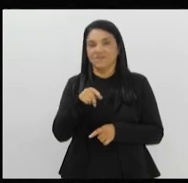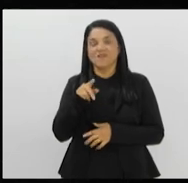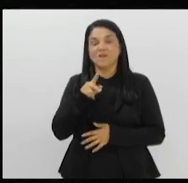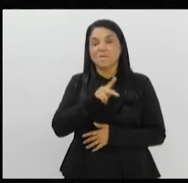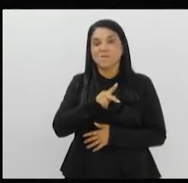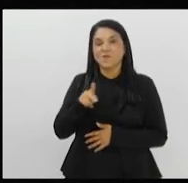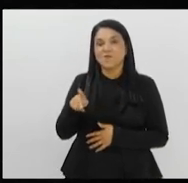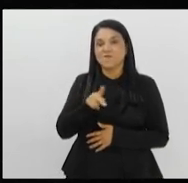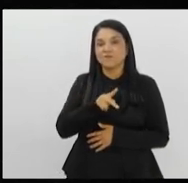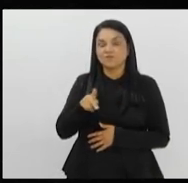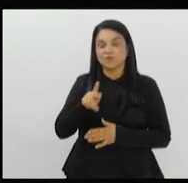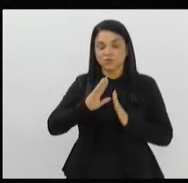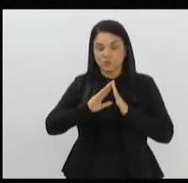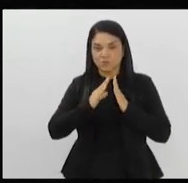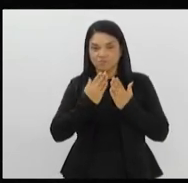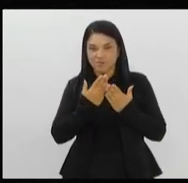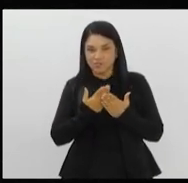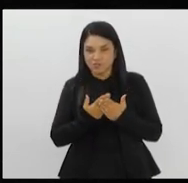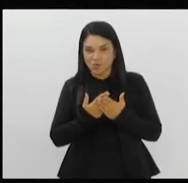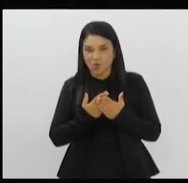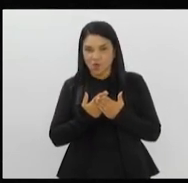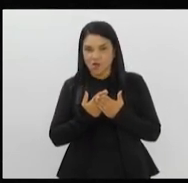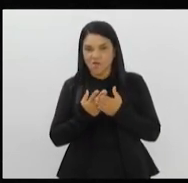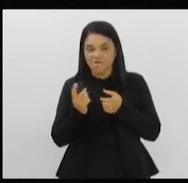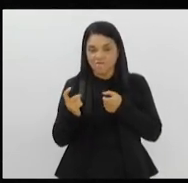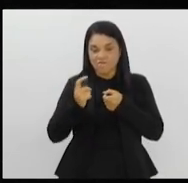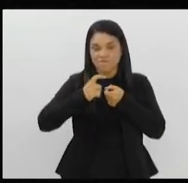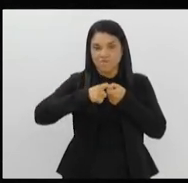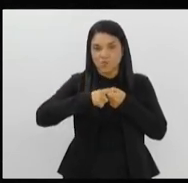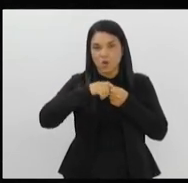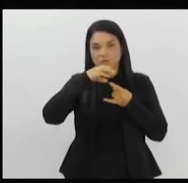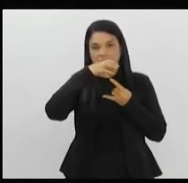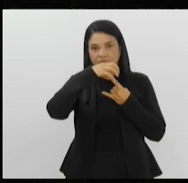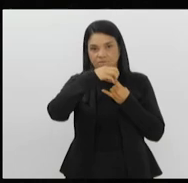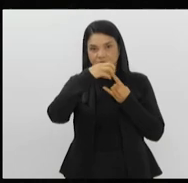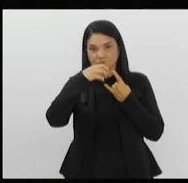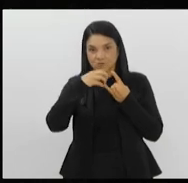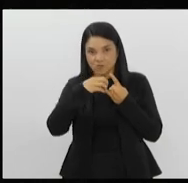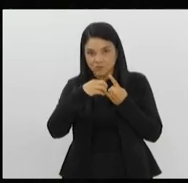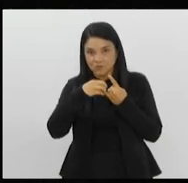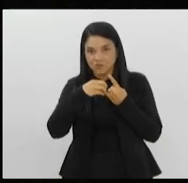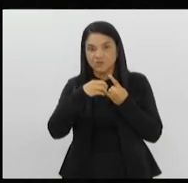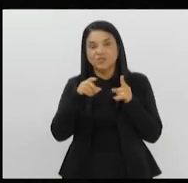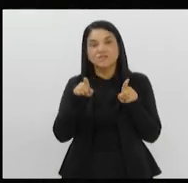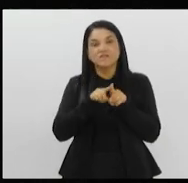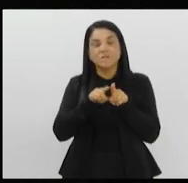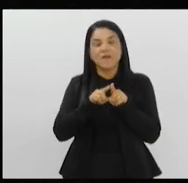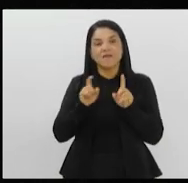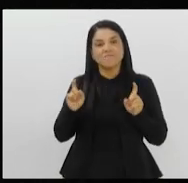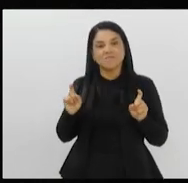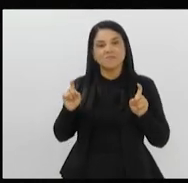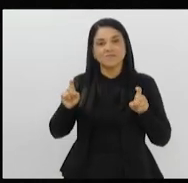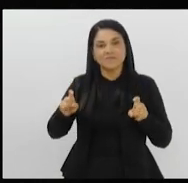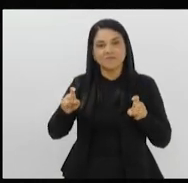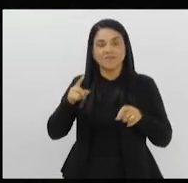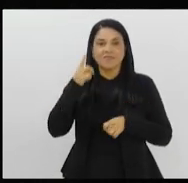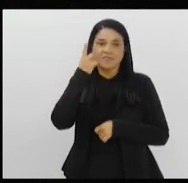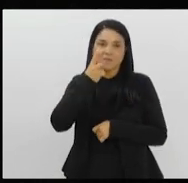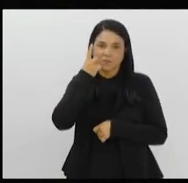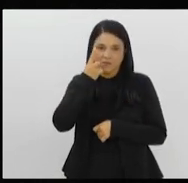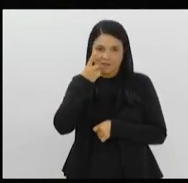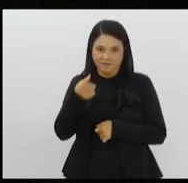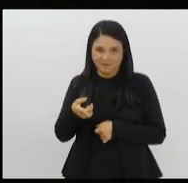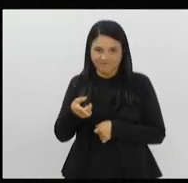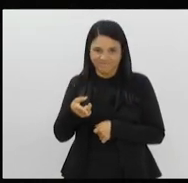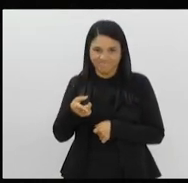professor de uma escola vinculada à Fiocruz e quando ainda já era deputado estadual. O que